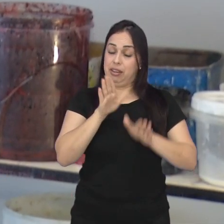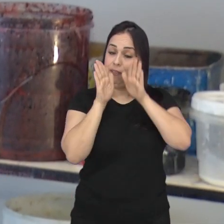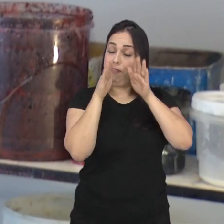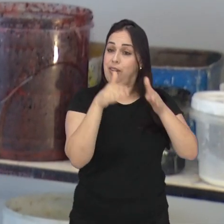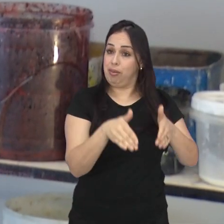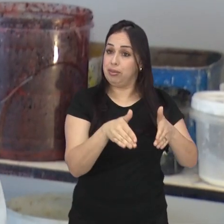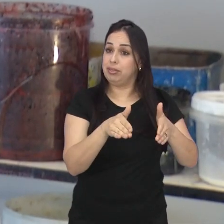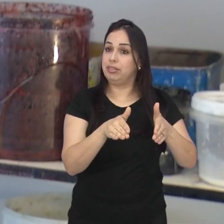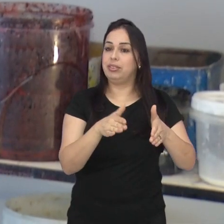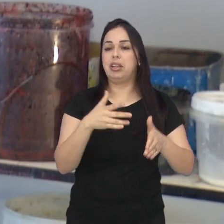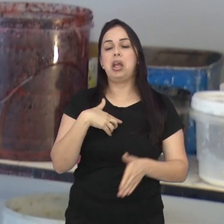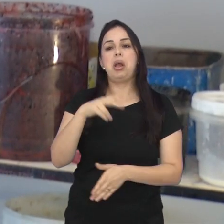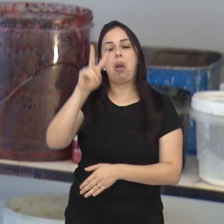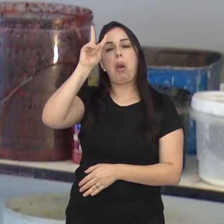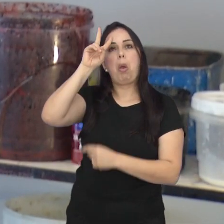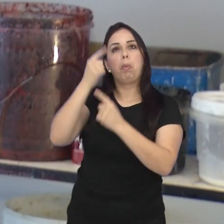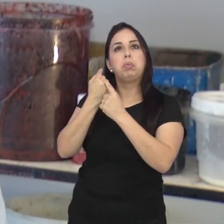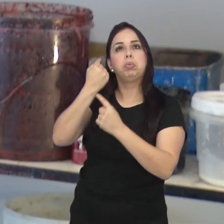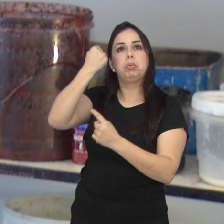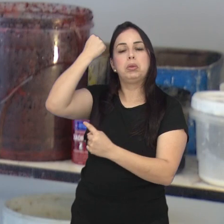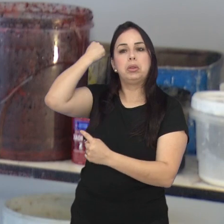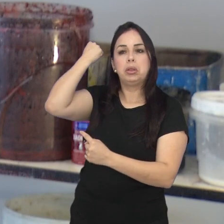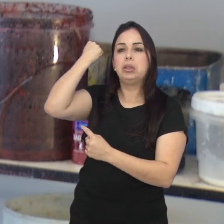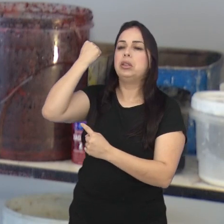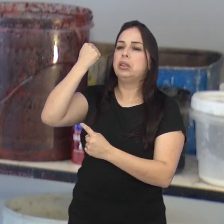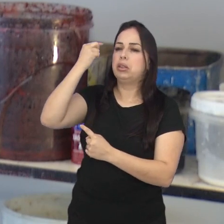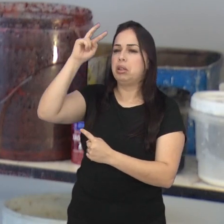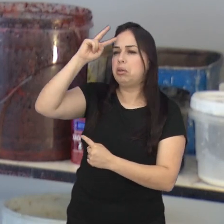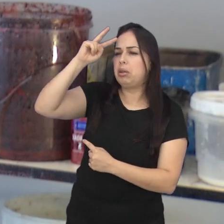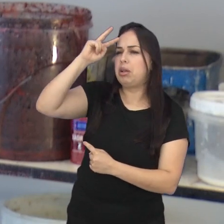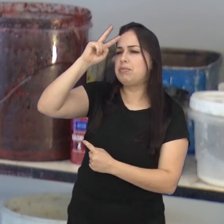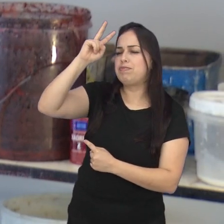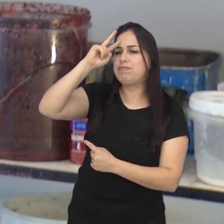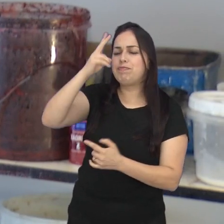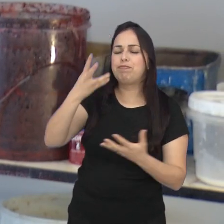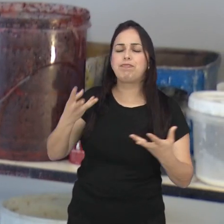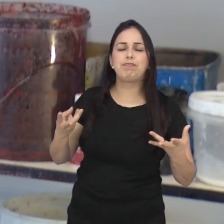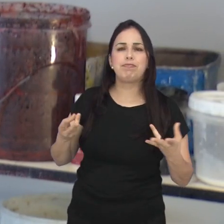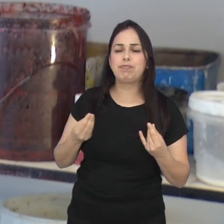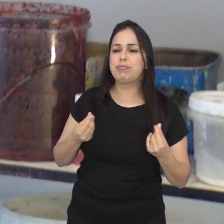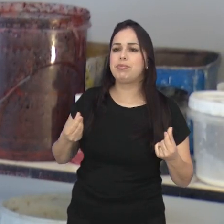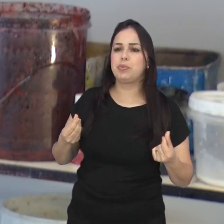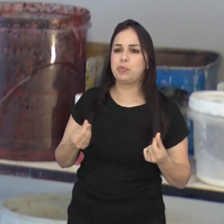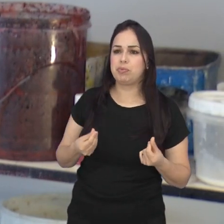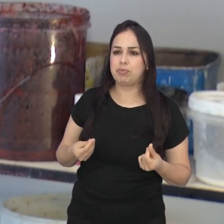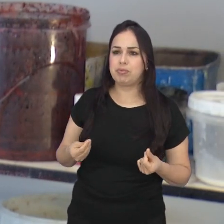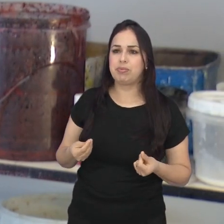um foco, né? E eu me lembro na minha infância de eu, assim,